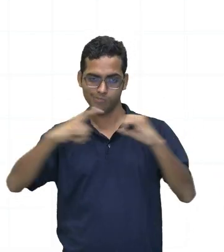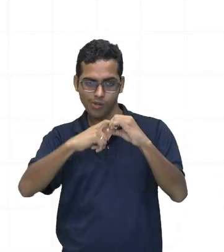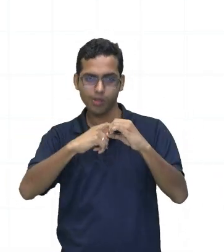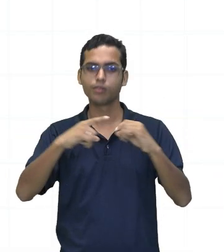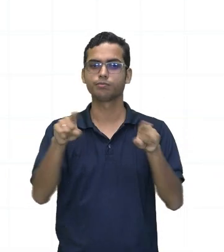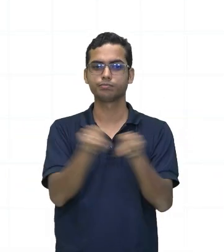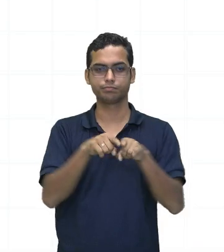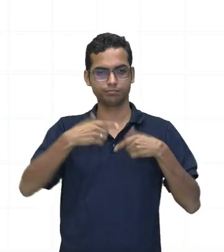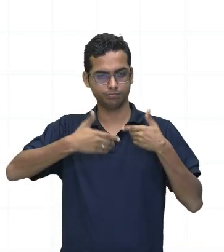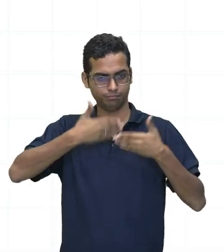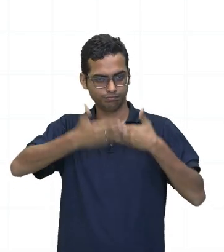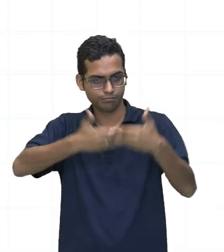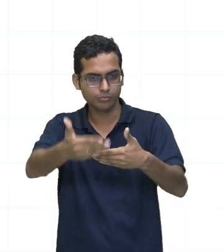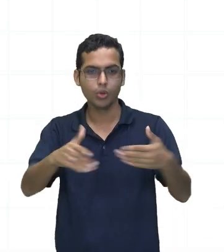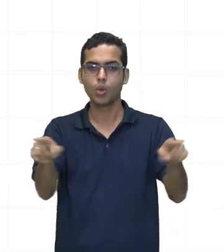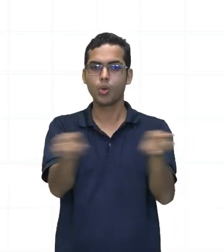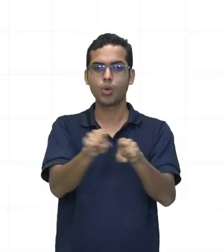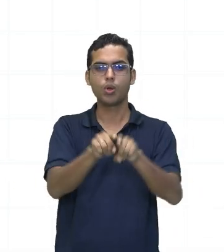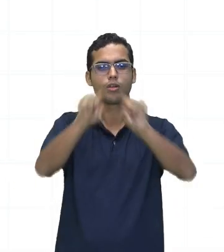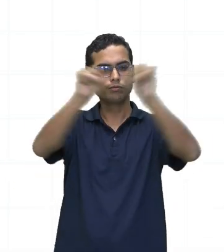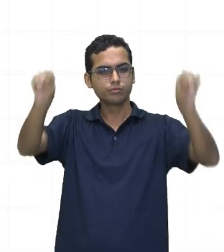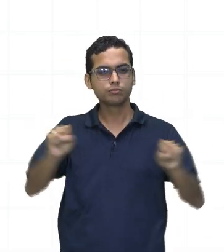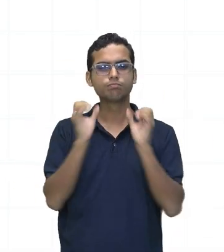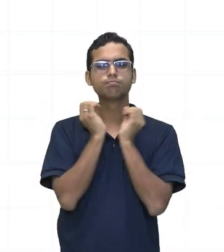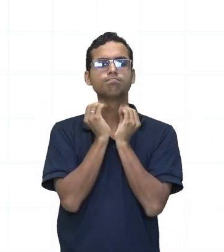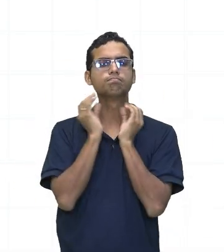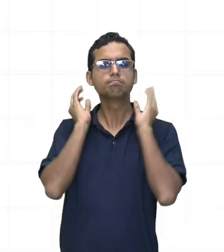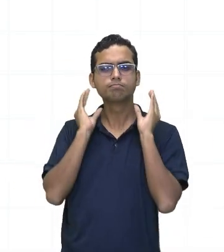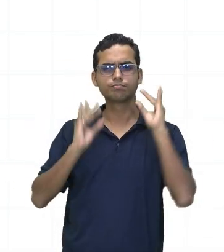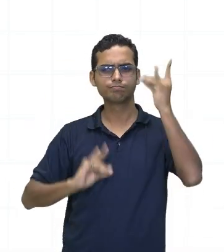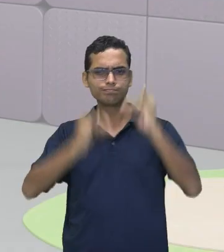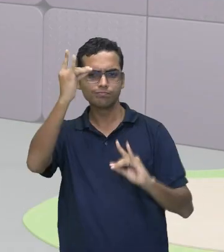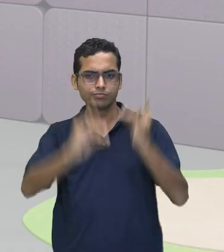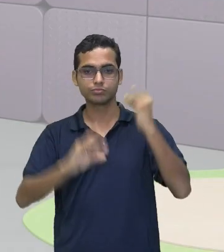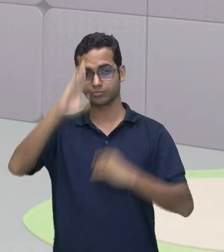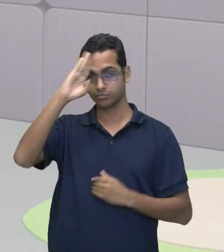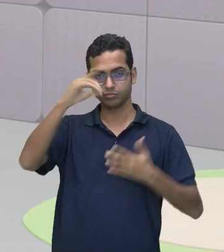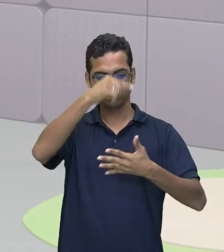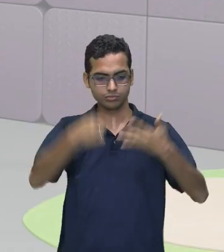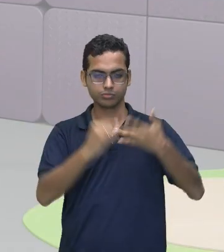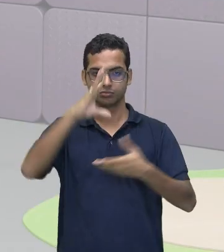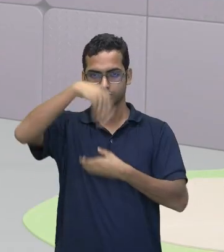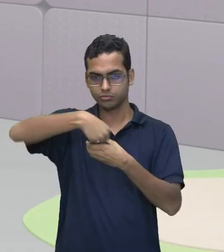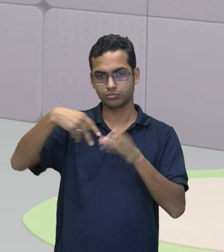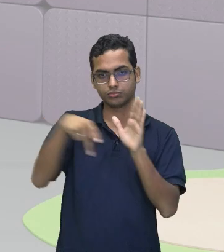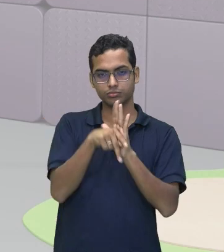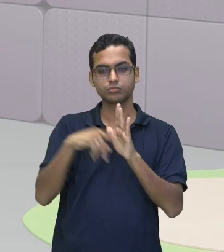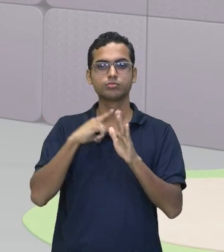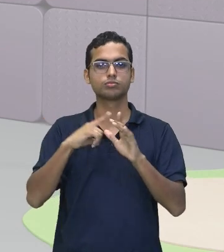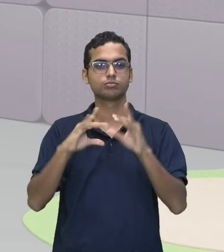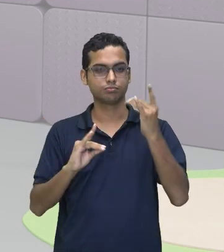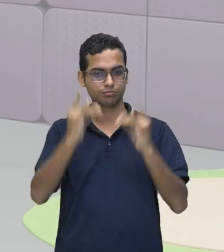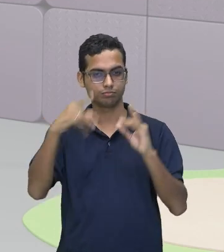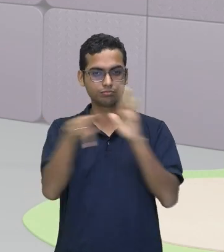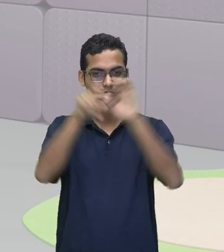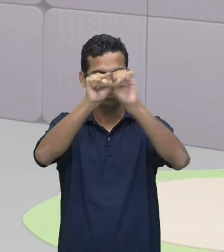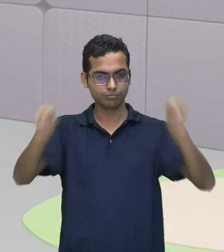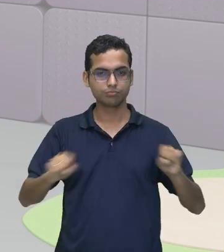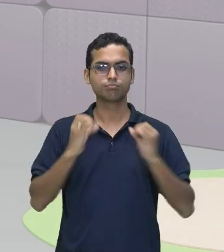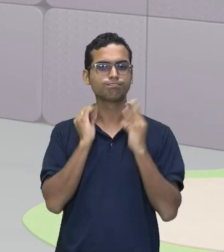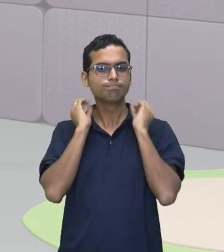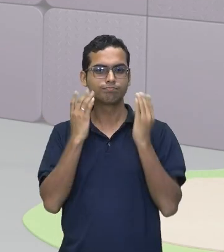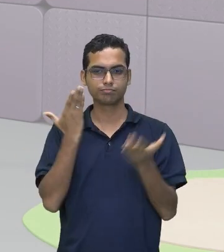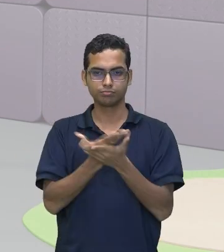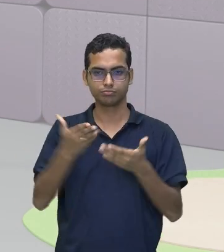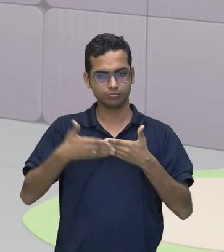detalhamento sistema endócrino, principais hormônios do sistema endócrino. Então fiquem ligados, prestem bastante atenção, a nossa aula começa